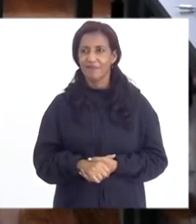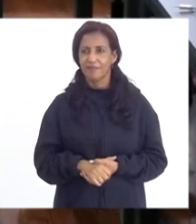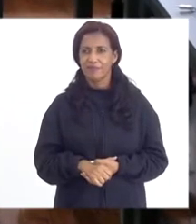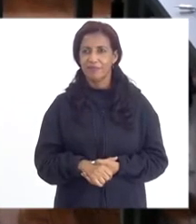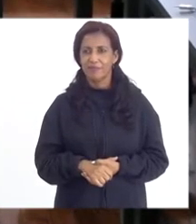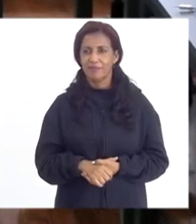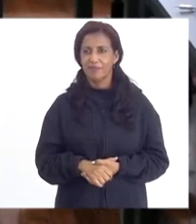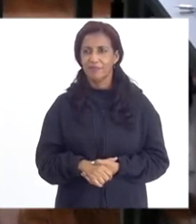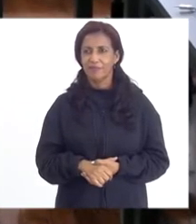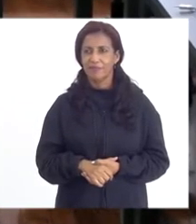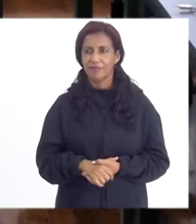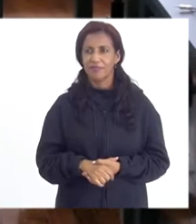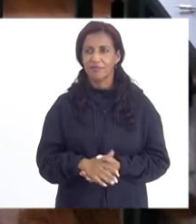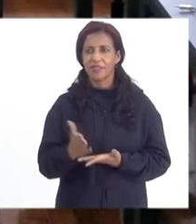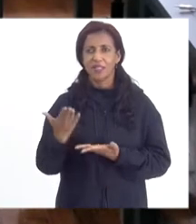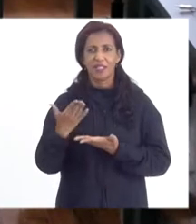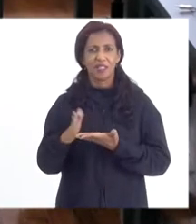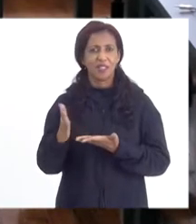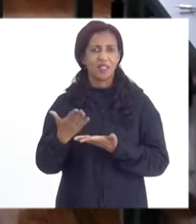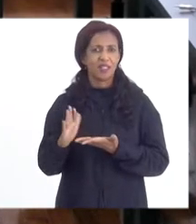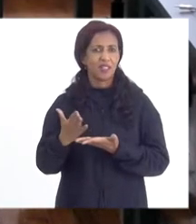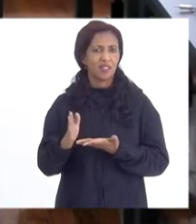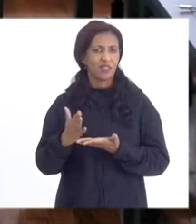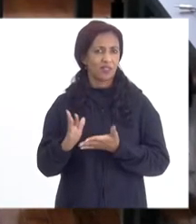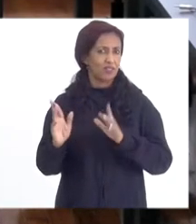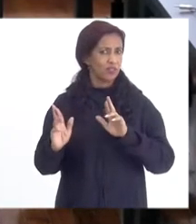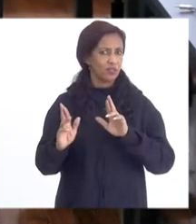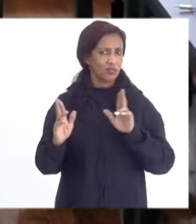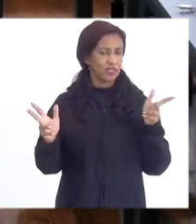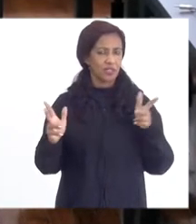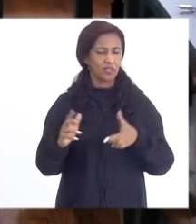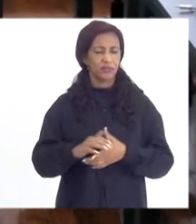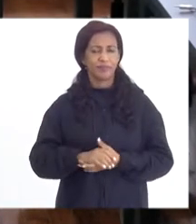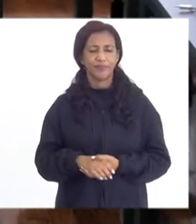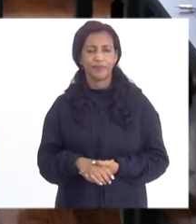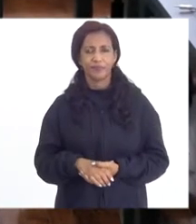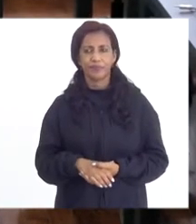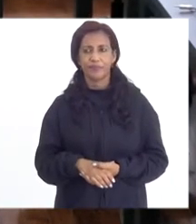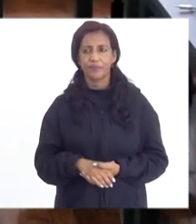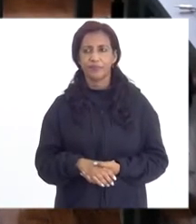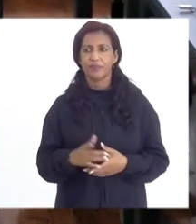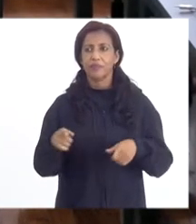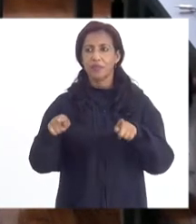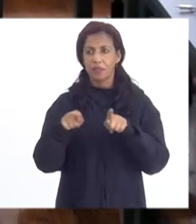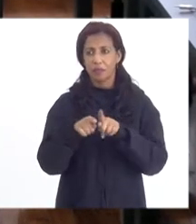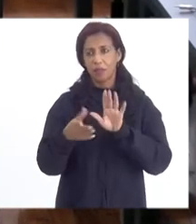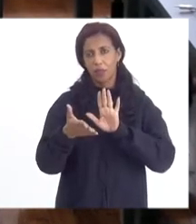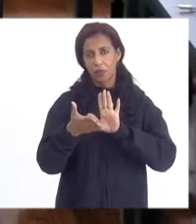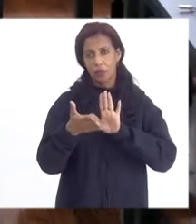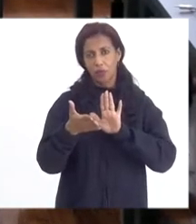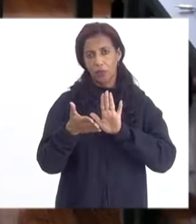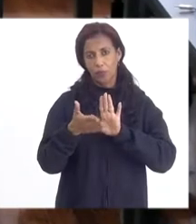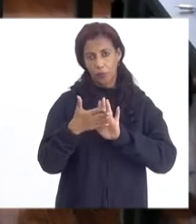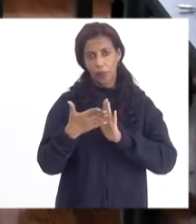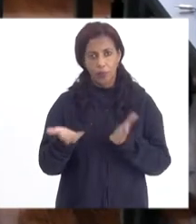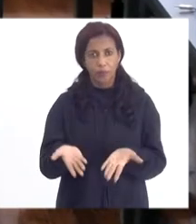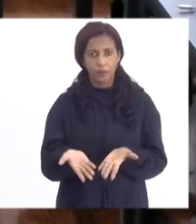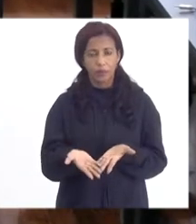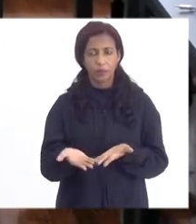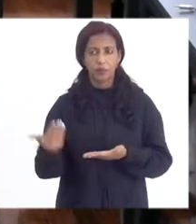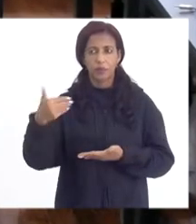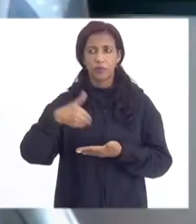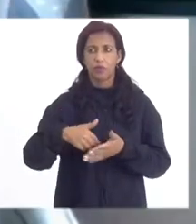outra. É verdade. Não é tem diferente. Nada a ver. É diferente. Totalmente diferente. Também, então eu vou propor aqui o